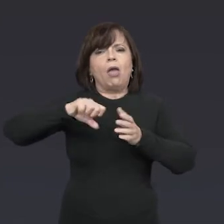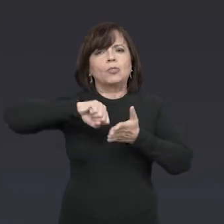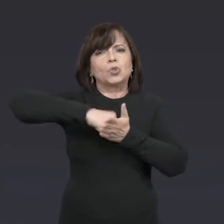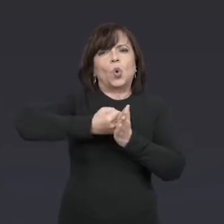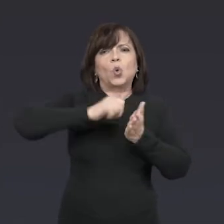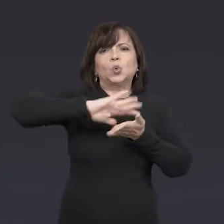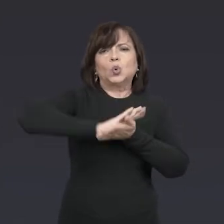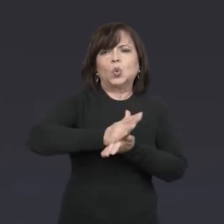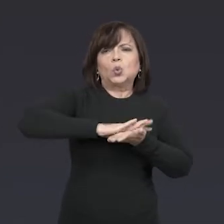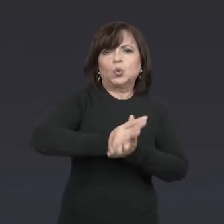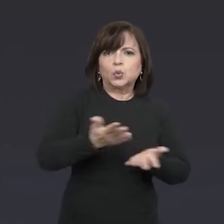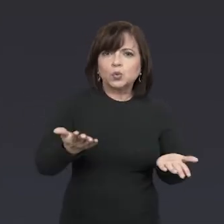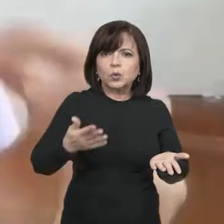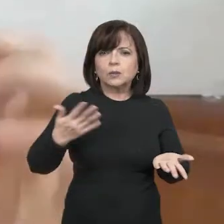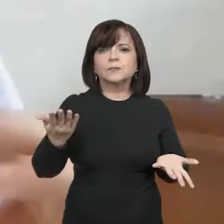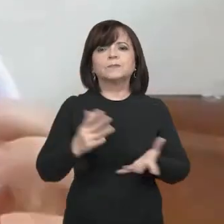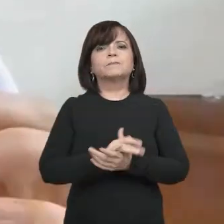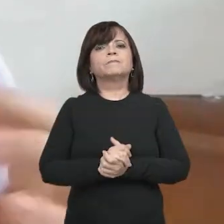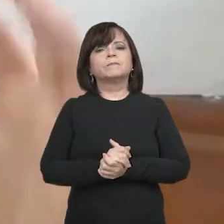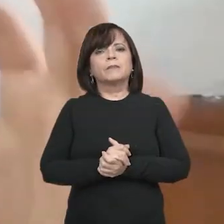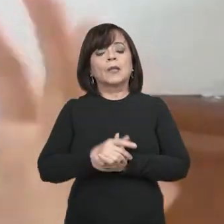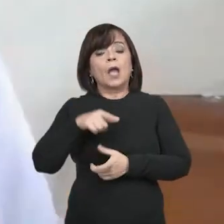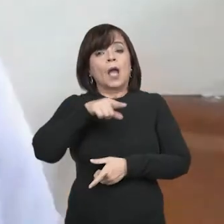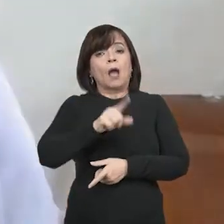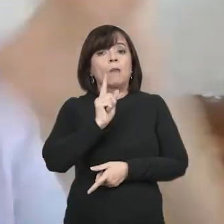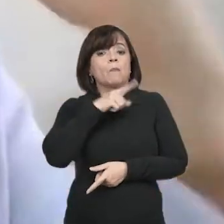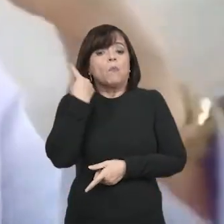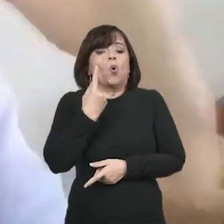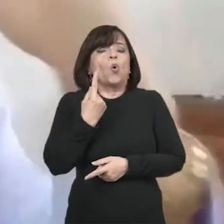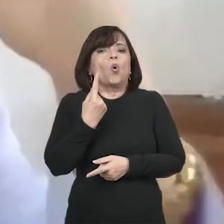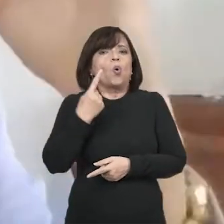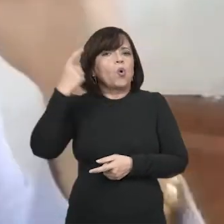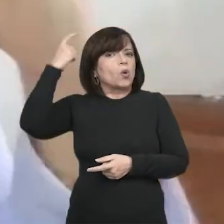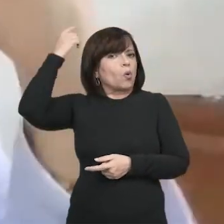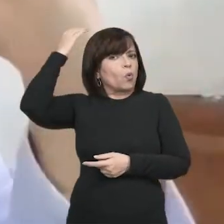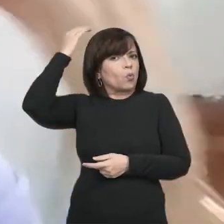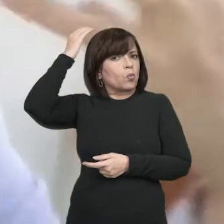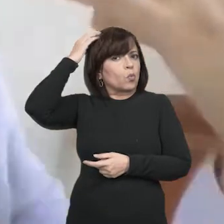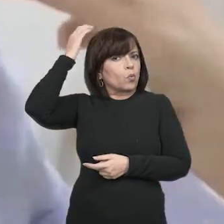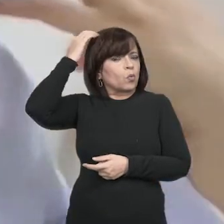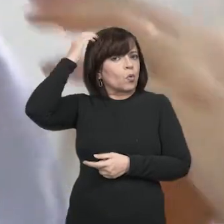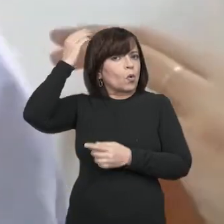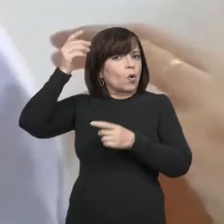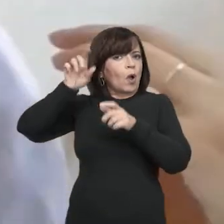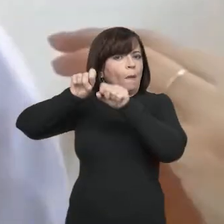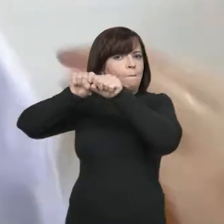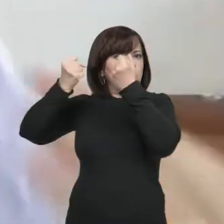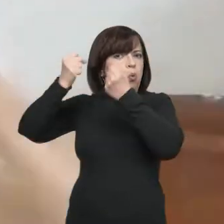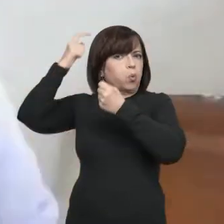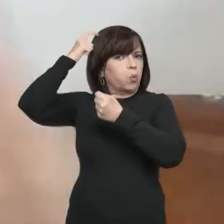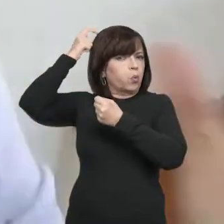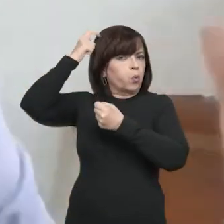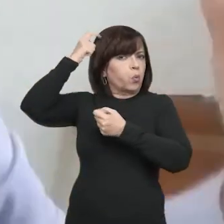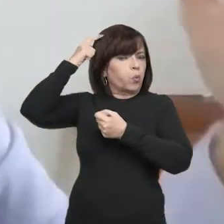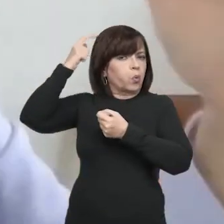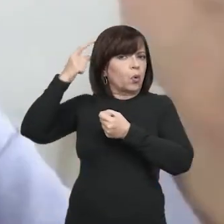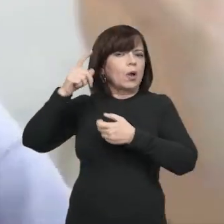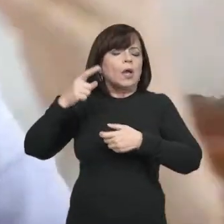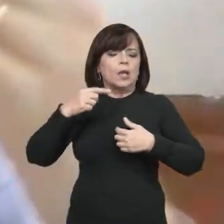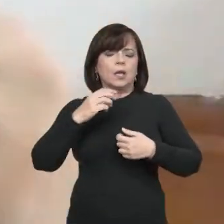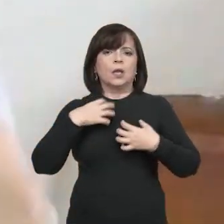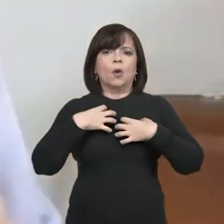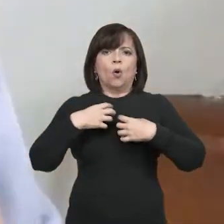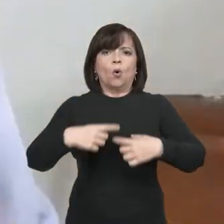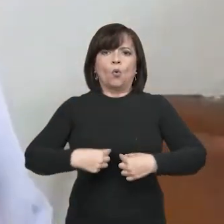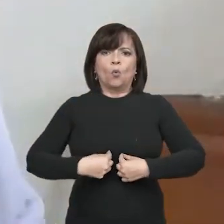seria tortura, e ele deixou muito claro que ela morreu com um traumatismo craniano e uma lesão no pulmão decorrente de